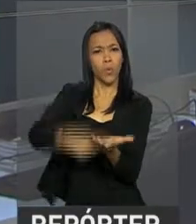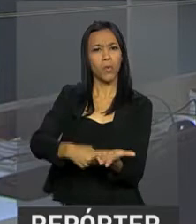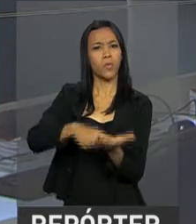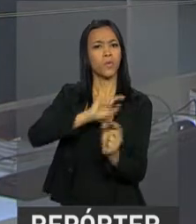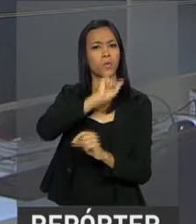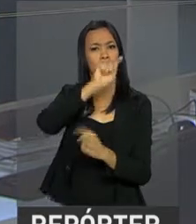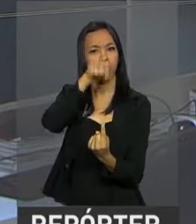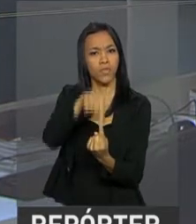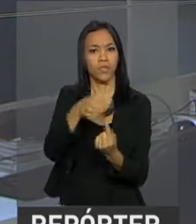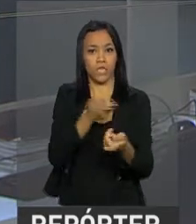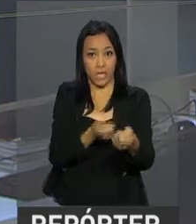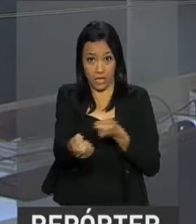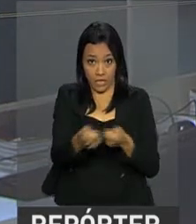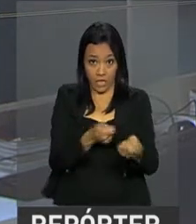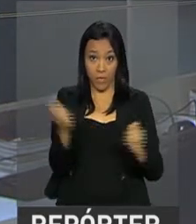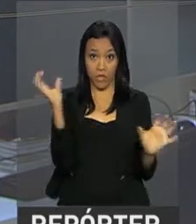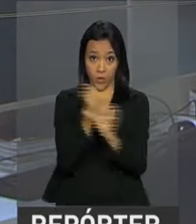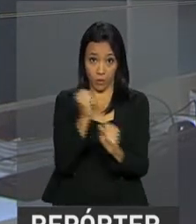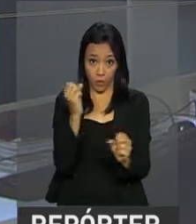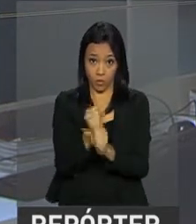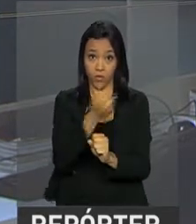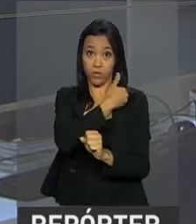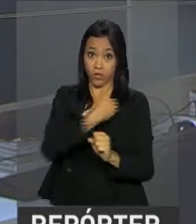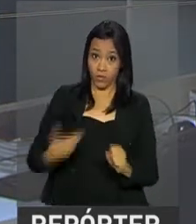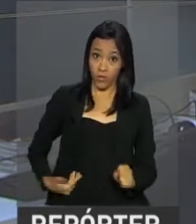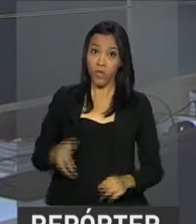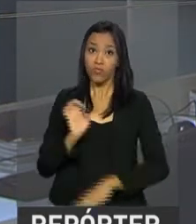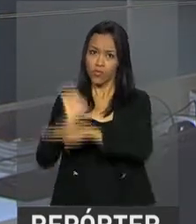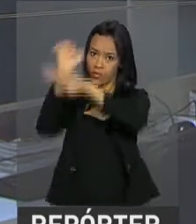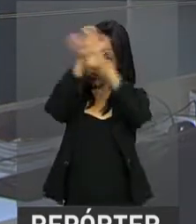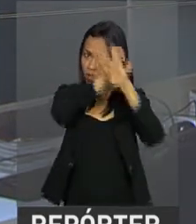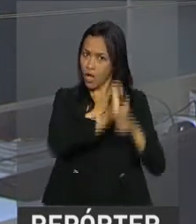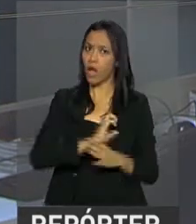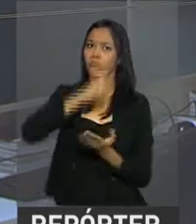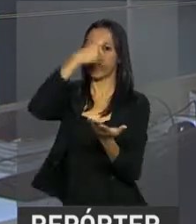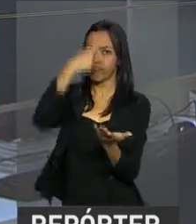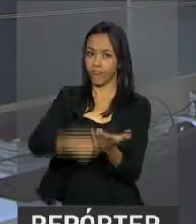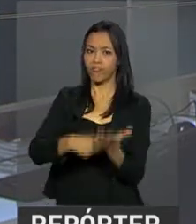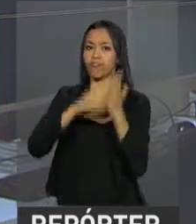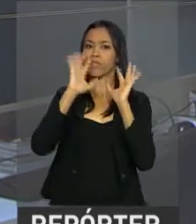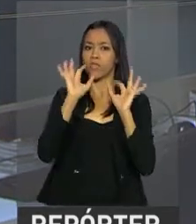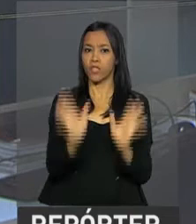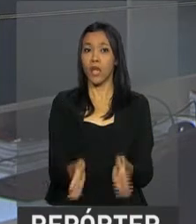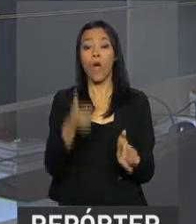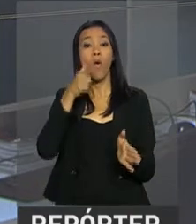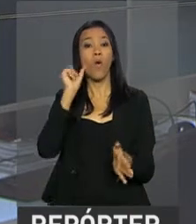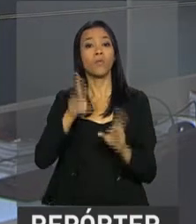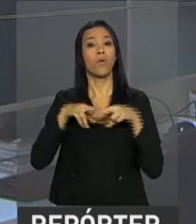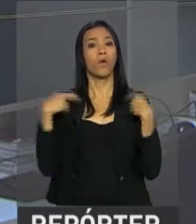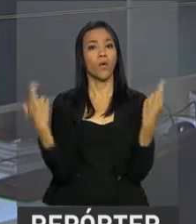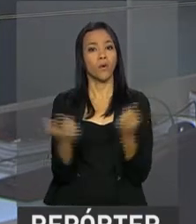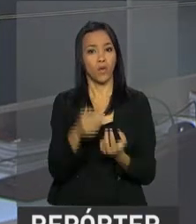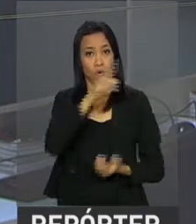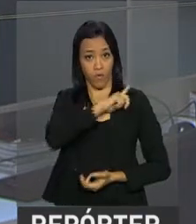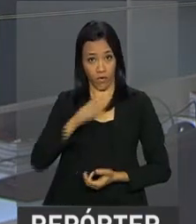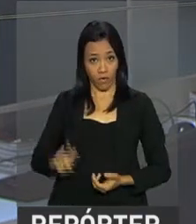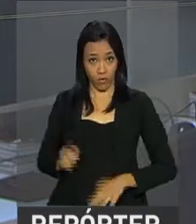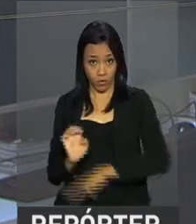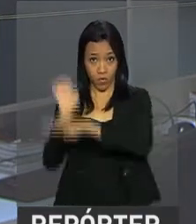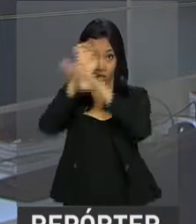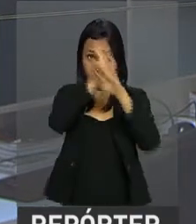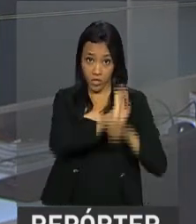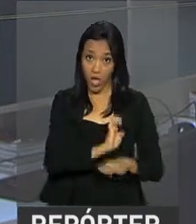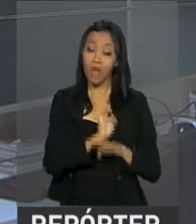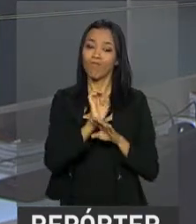contas públicas foi anunciado pelos estados e o governo federal. Em reunião ontem com o presidente Michel Temer, os governadores se comprometeram em